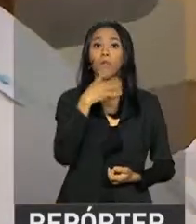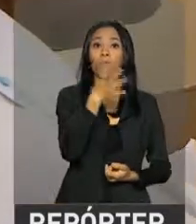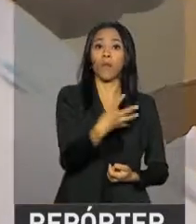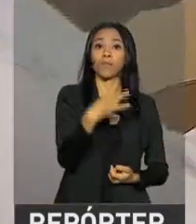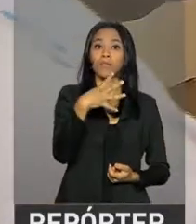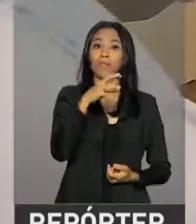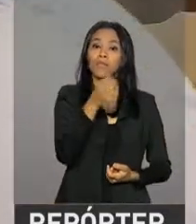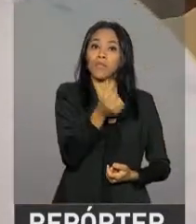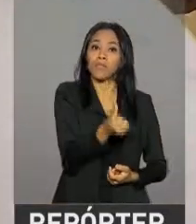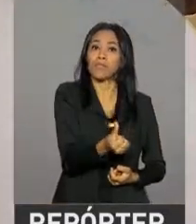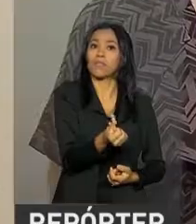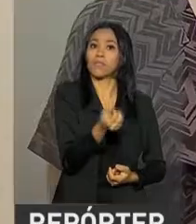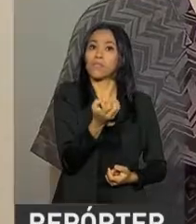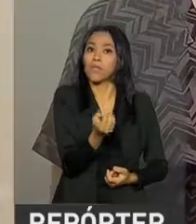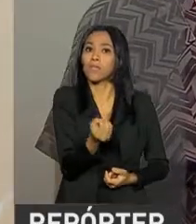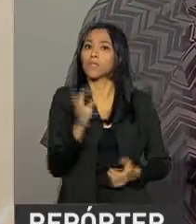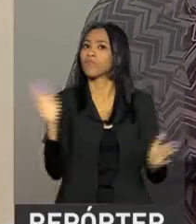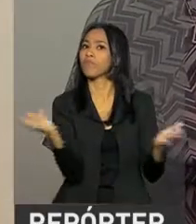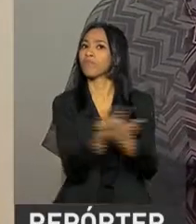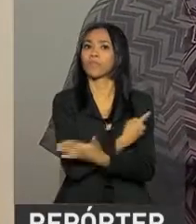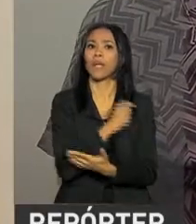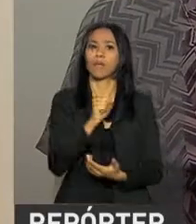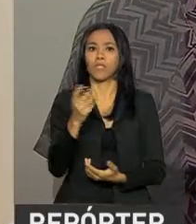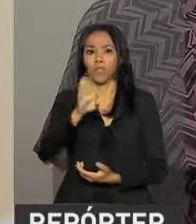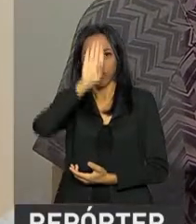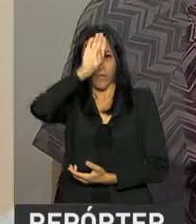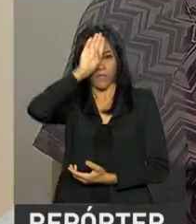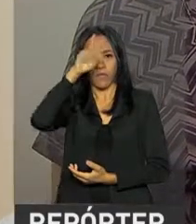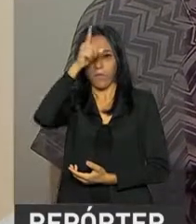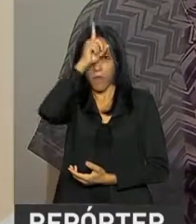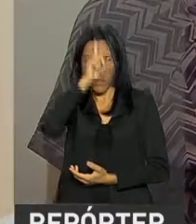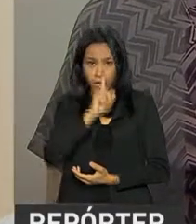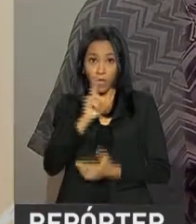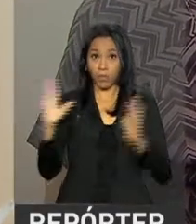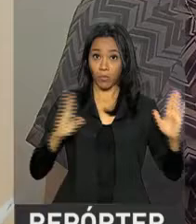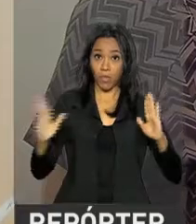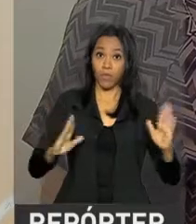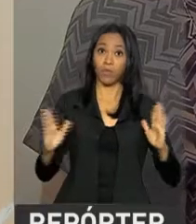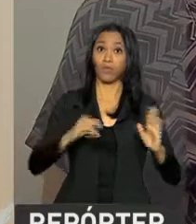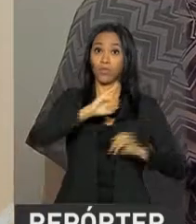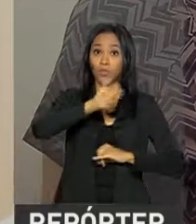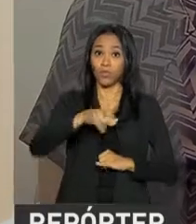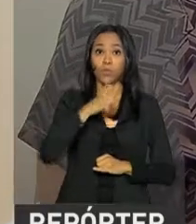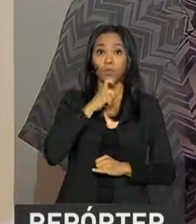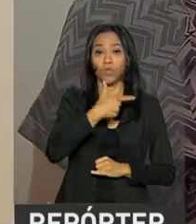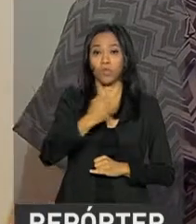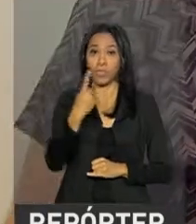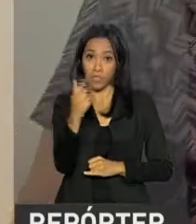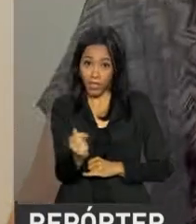460 casos de febre amarela, entre 1º de julho de 2017 e a